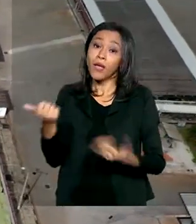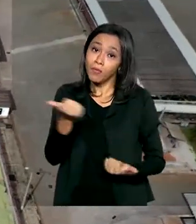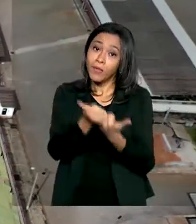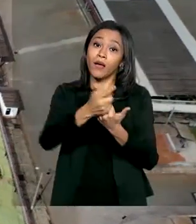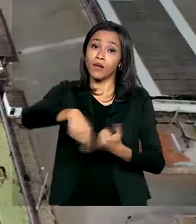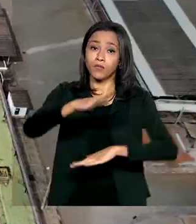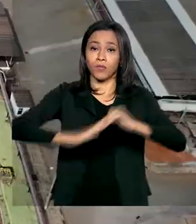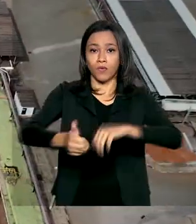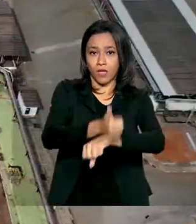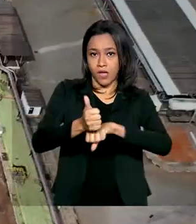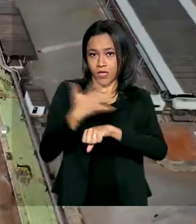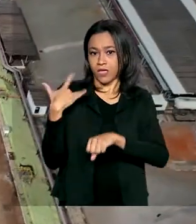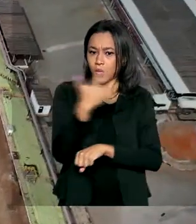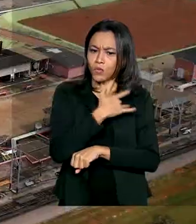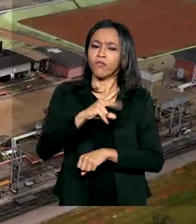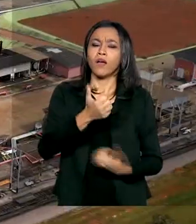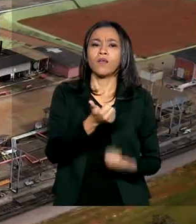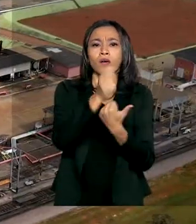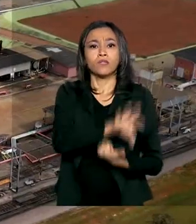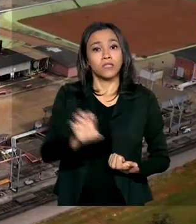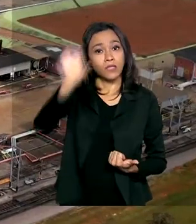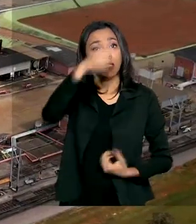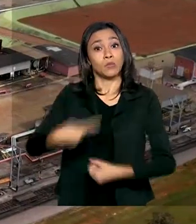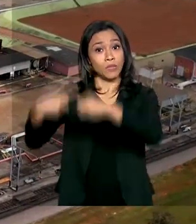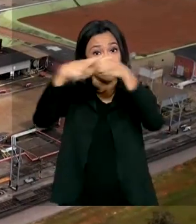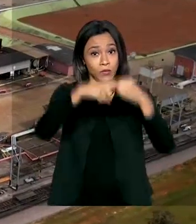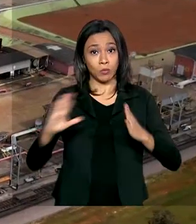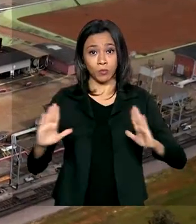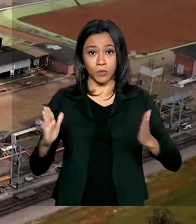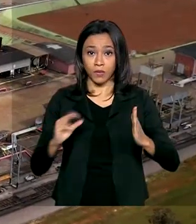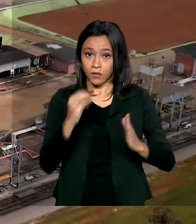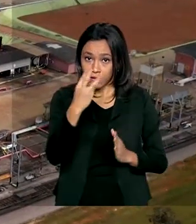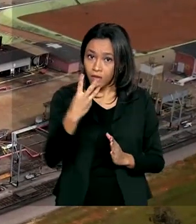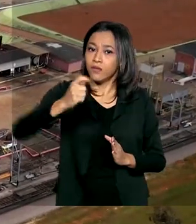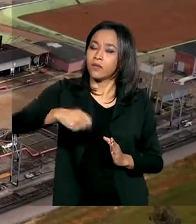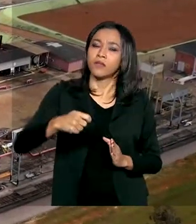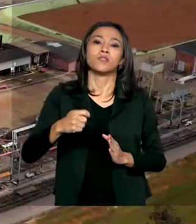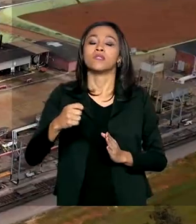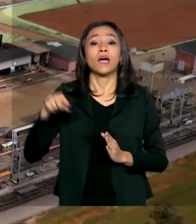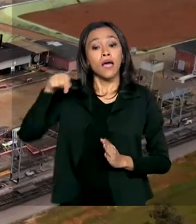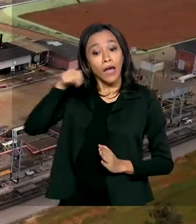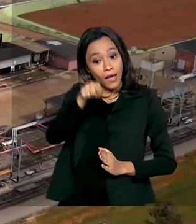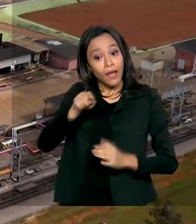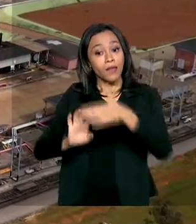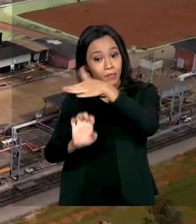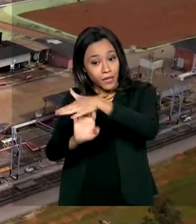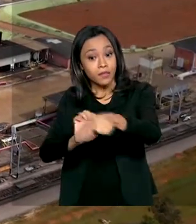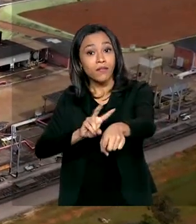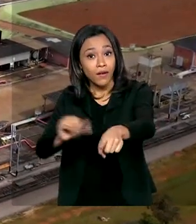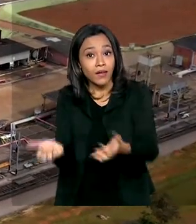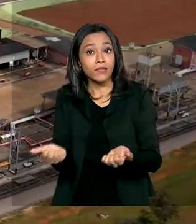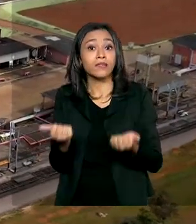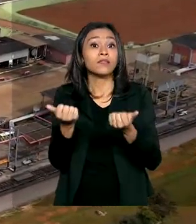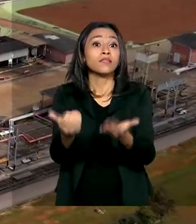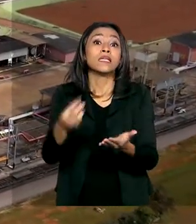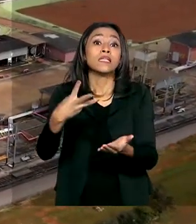combustível deve atender a demanda dos estados e municípios por três meses. Ao todo, a Petrobras vai destinar 30 milhões de